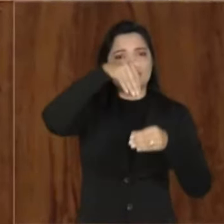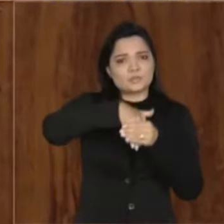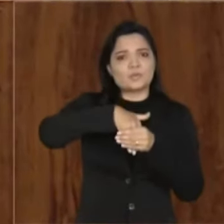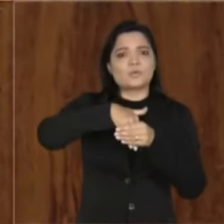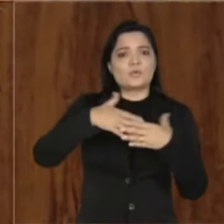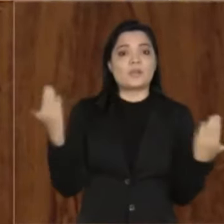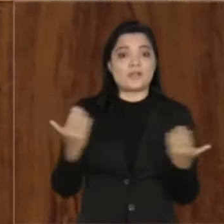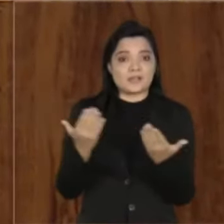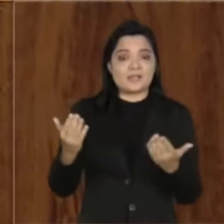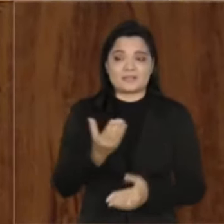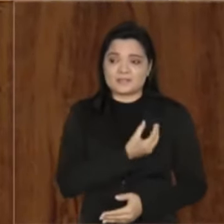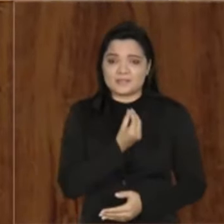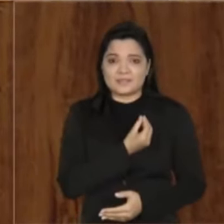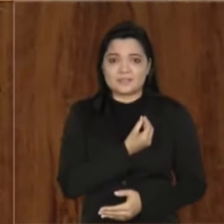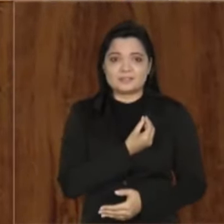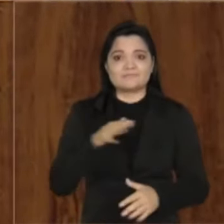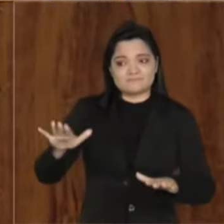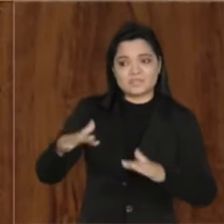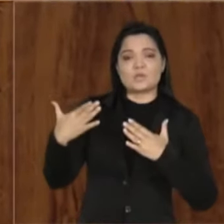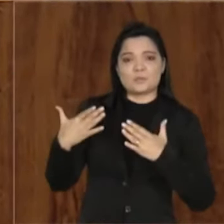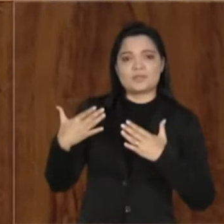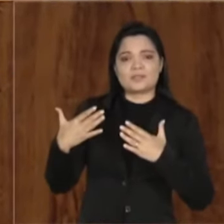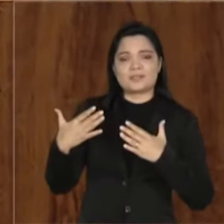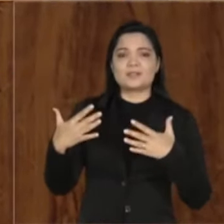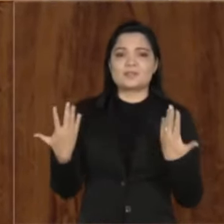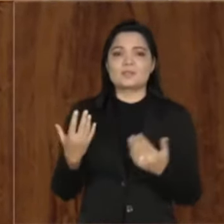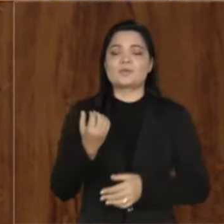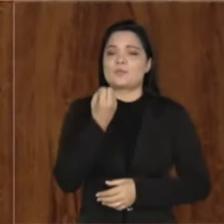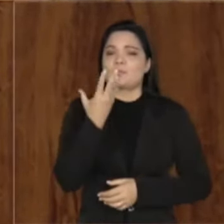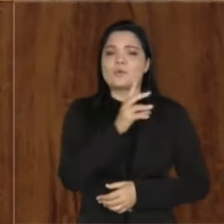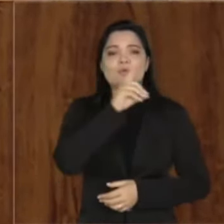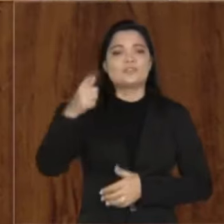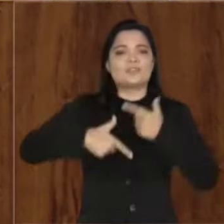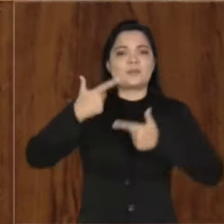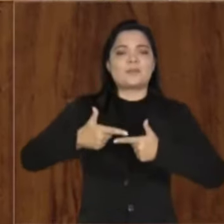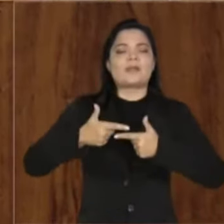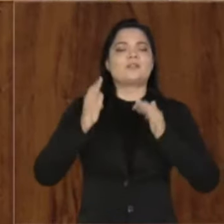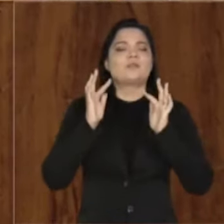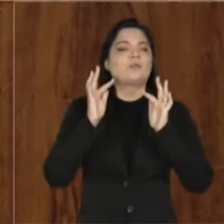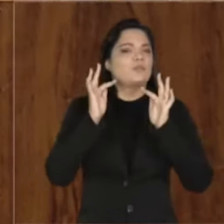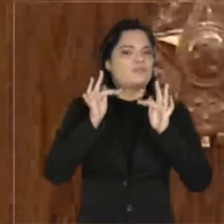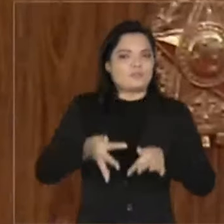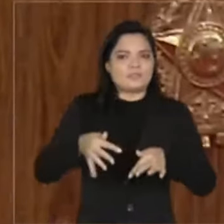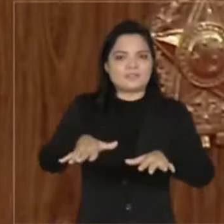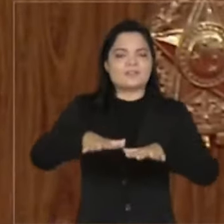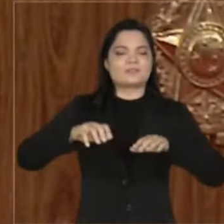desejo aos que aqui estão e acompanhando essa sessão um excelente dia de trabalho e declaro encerrada a presente